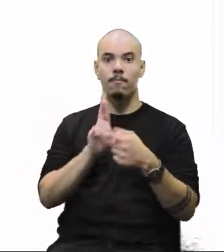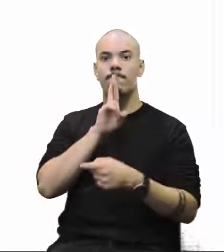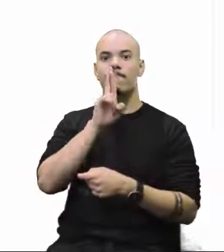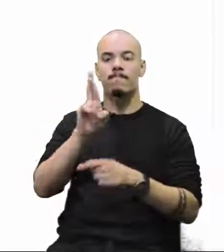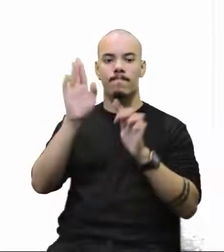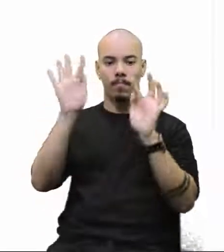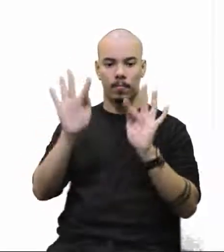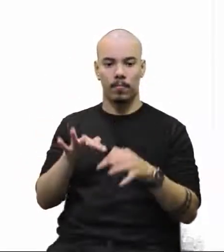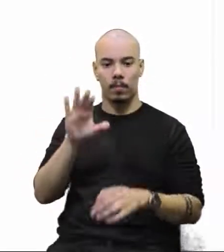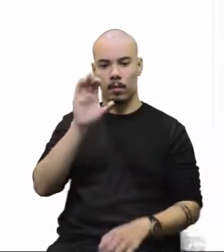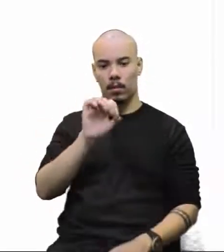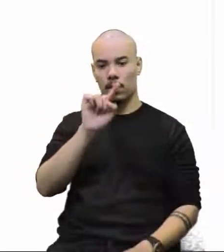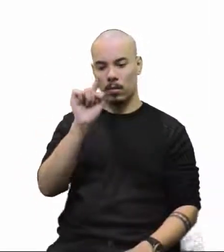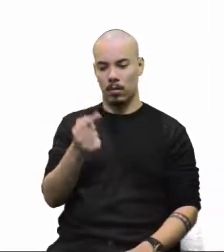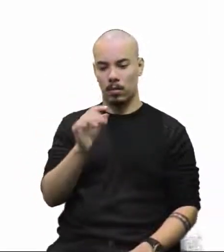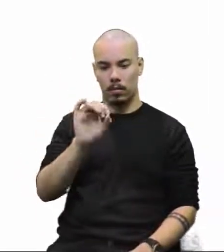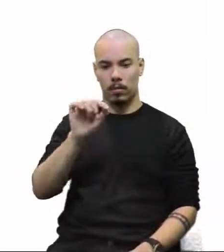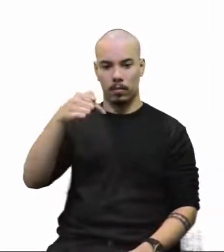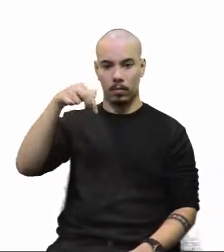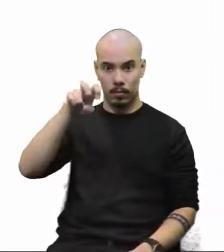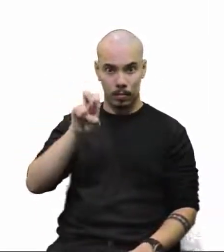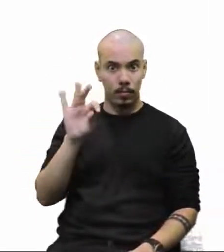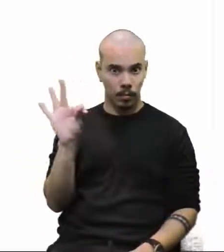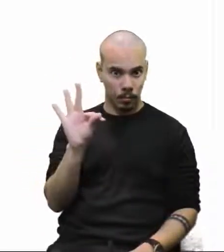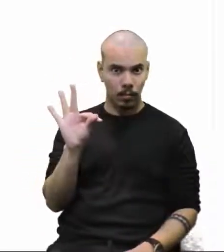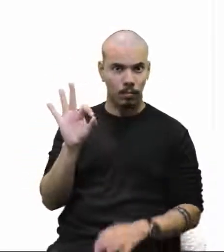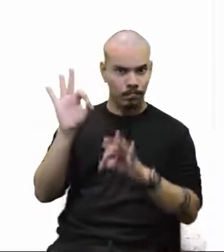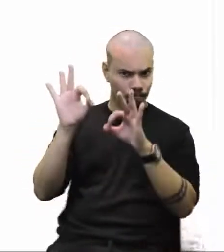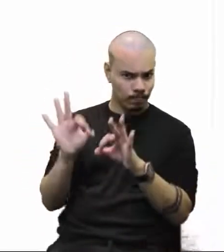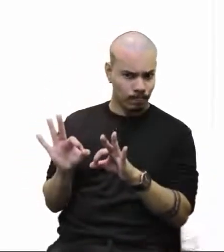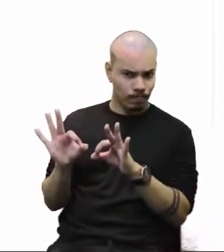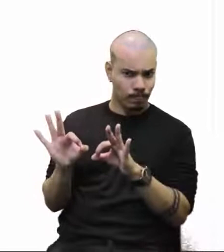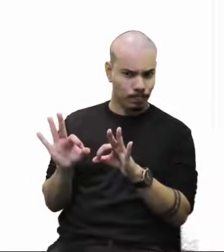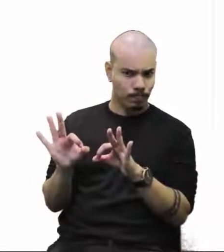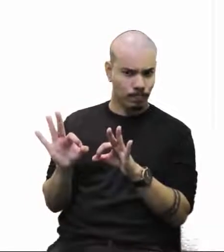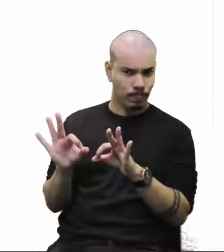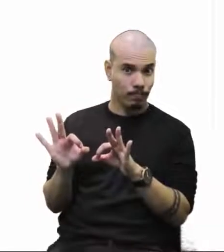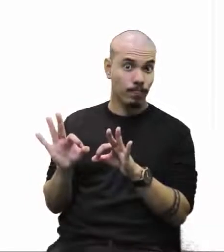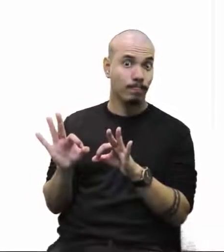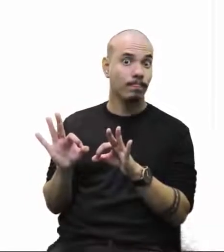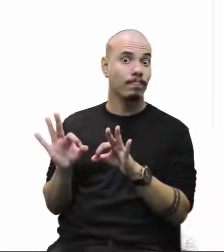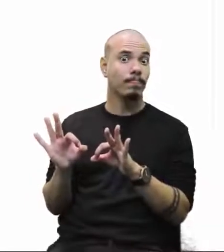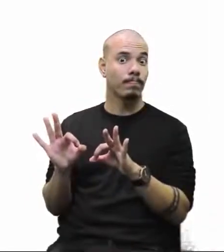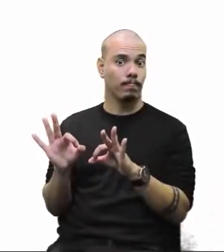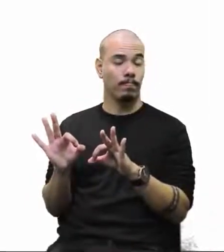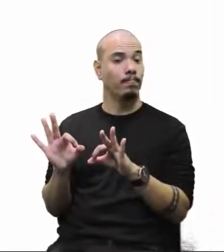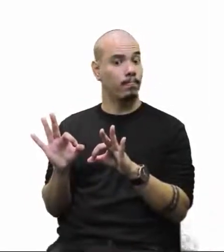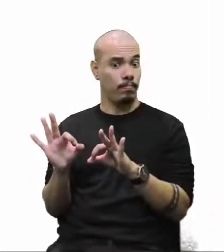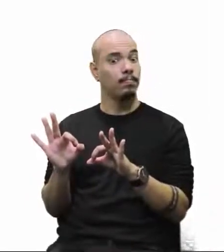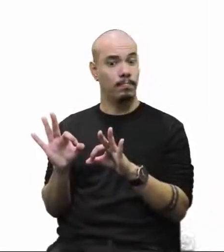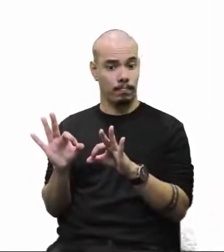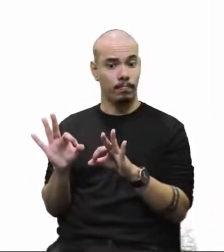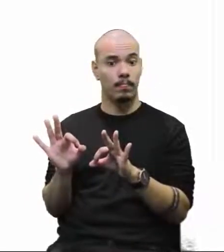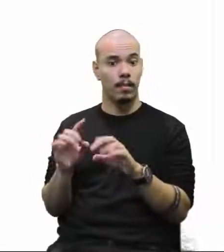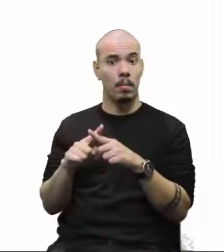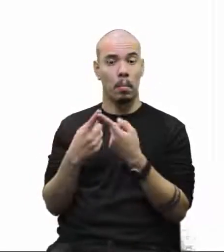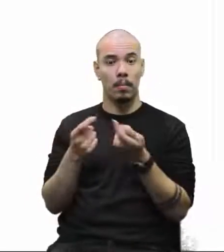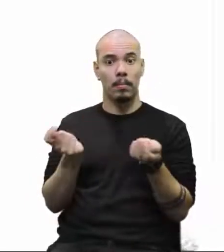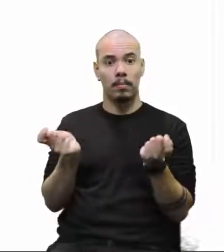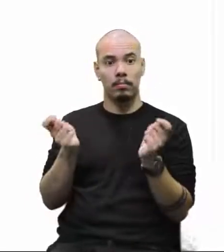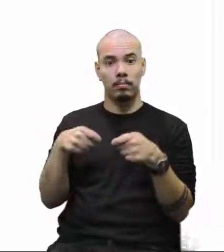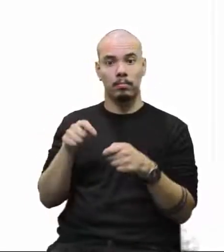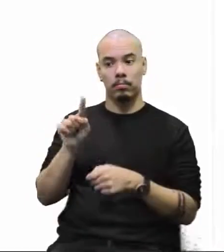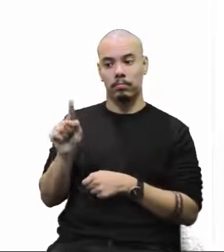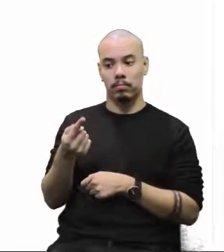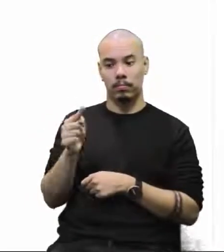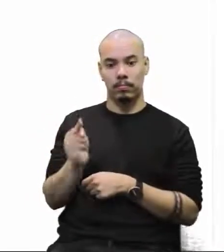0,075 Tesla. Tá certa a resposta, professor Desse? Já, né? Mas se quiser transformar em notação